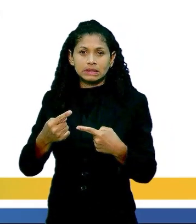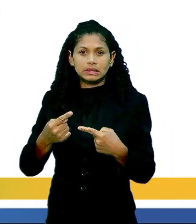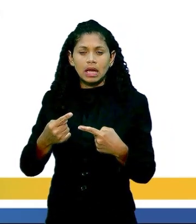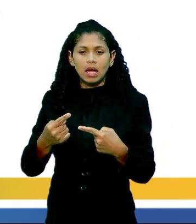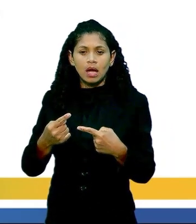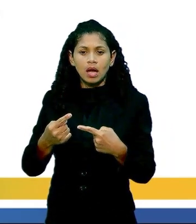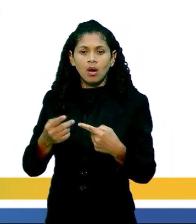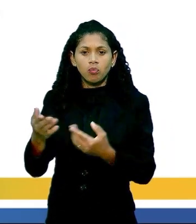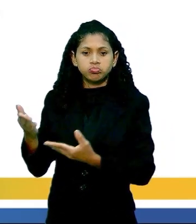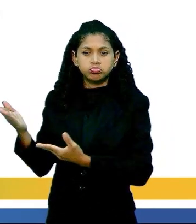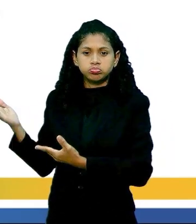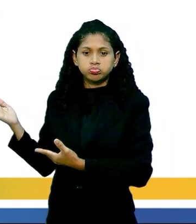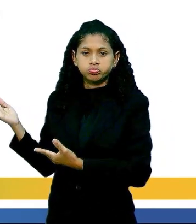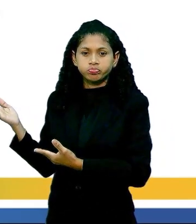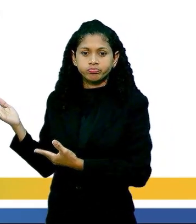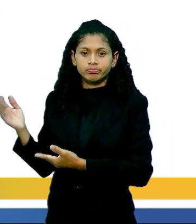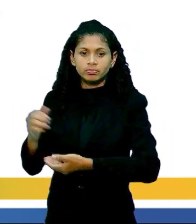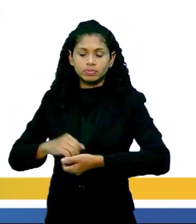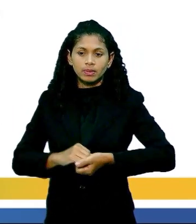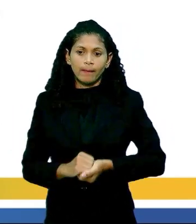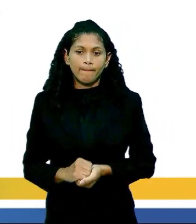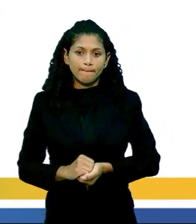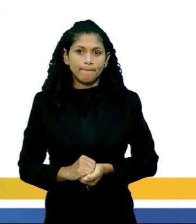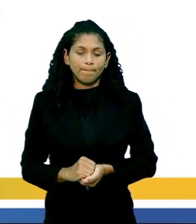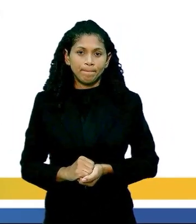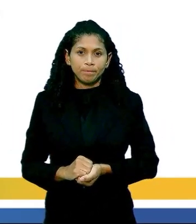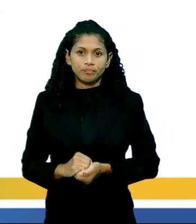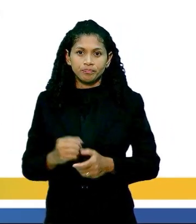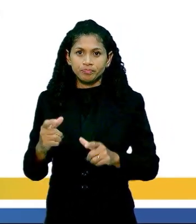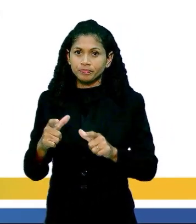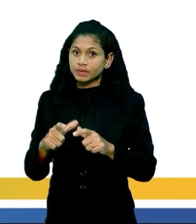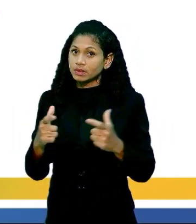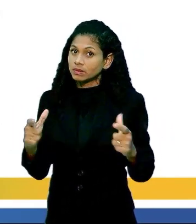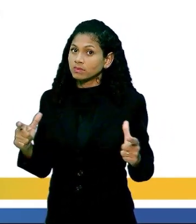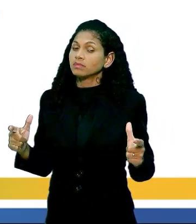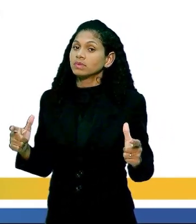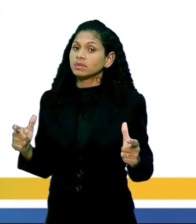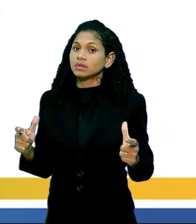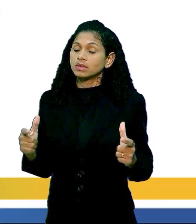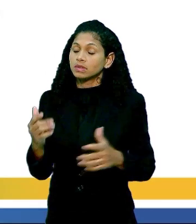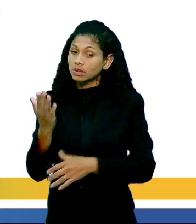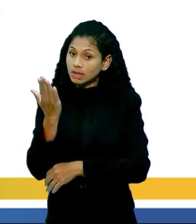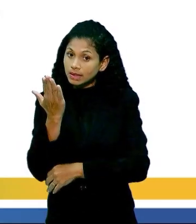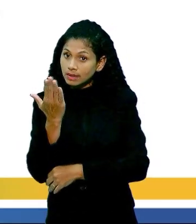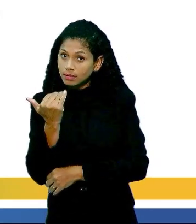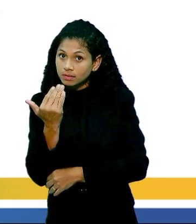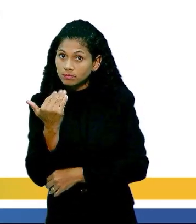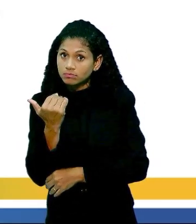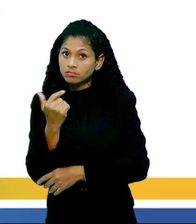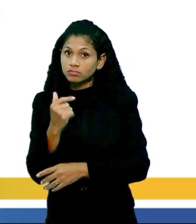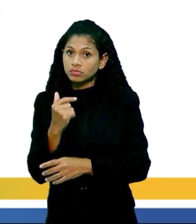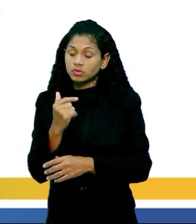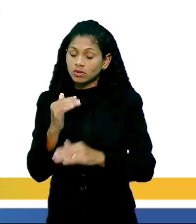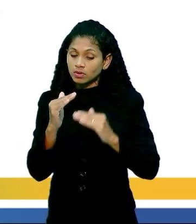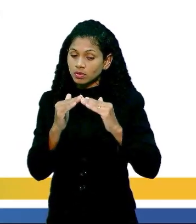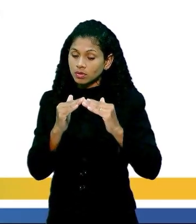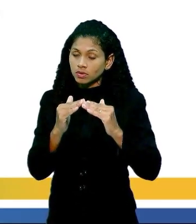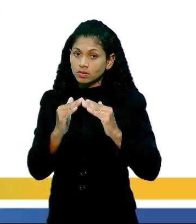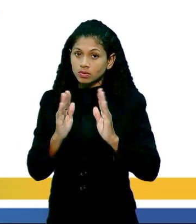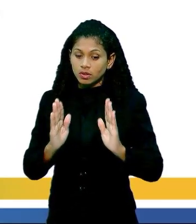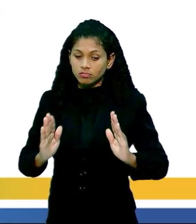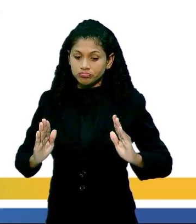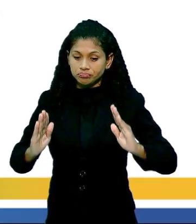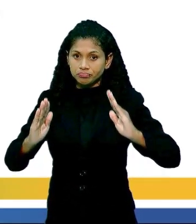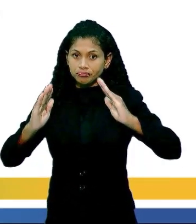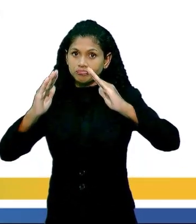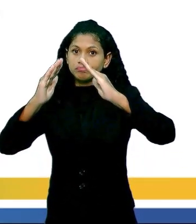contrário, aumenta, porque há um aumento na teia alimentar, há uma maior complexidade das teias